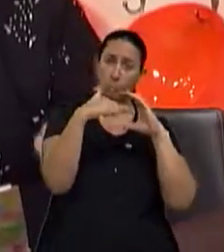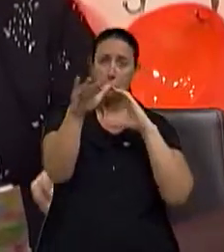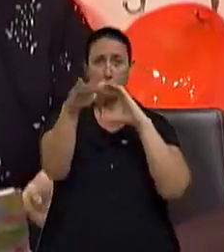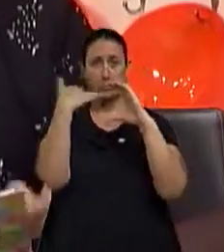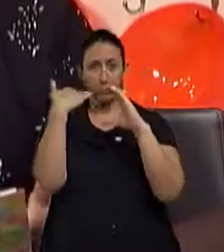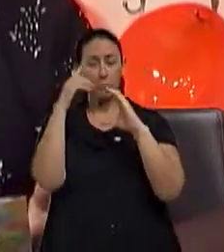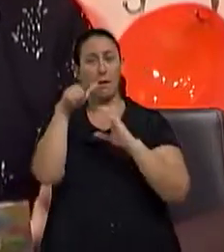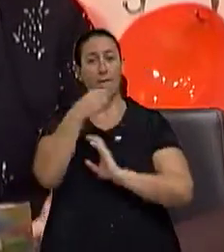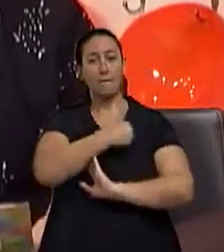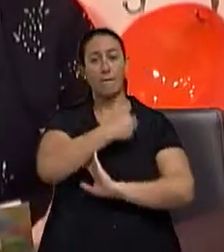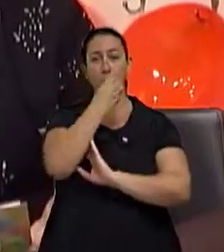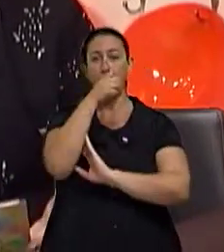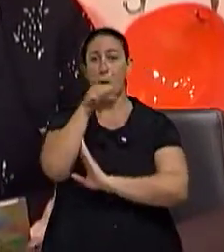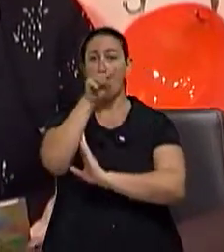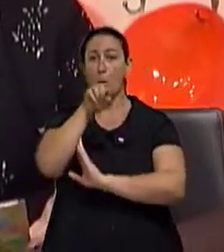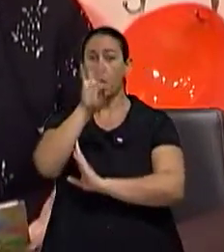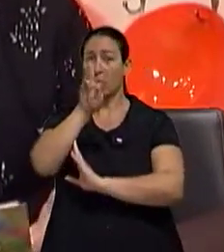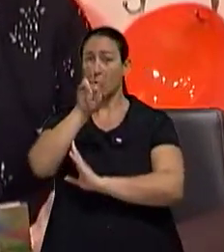que é